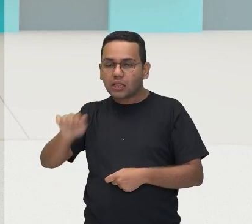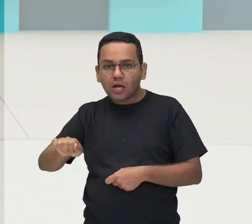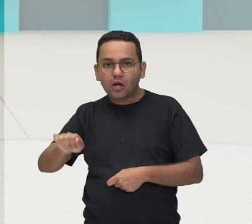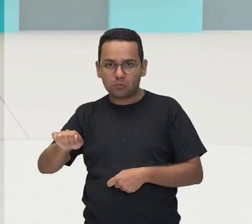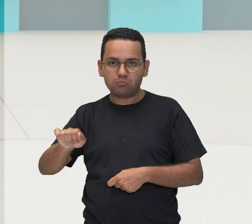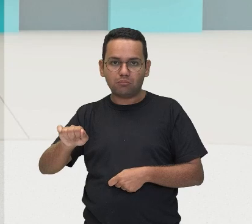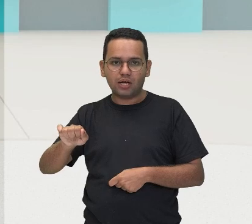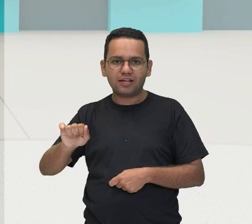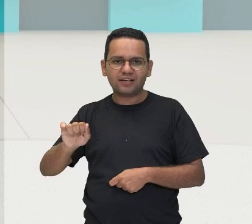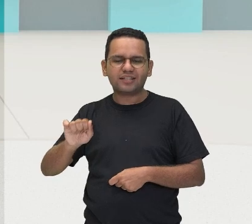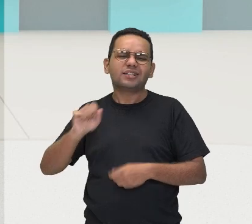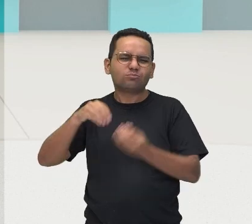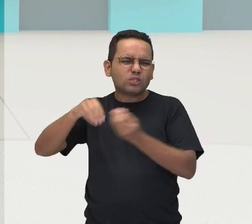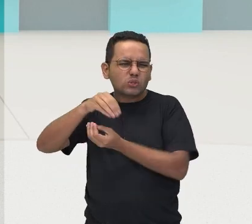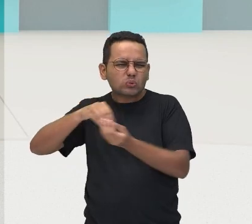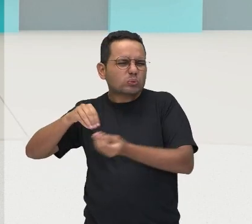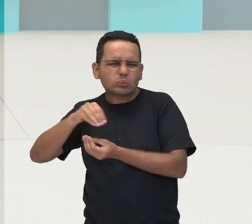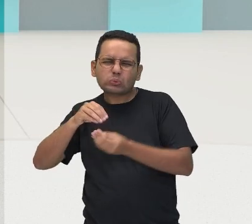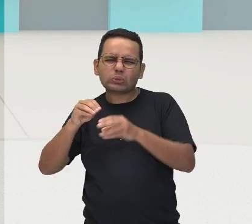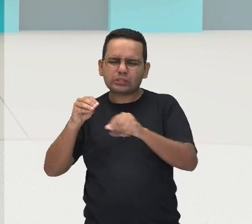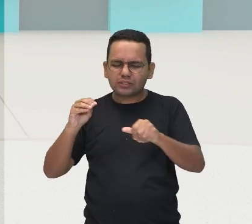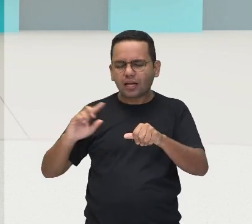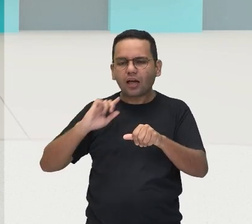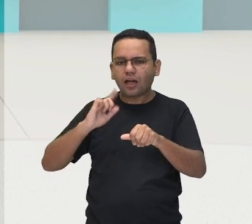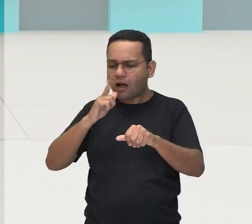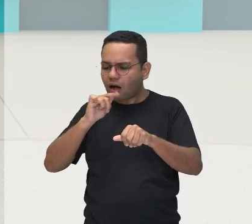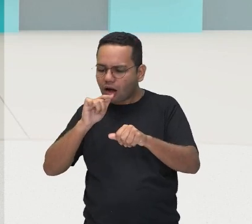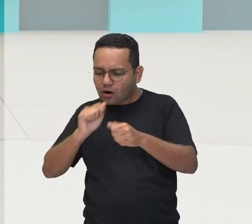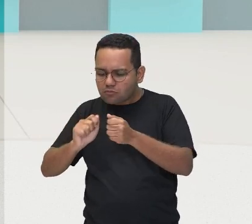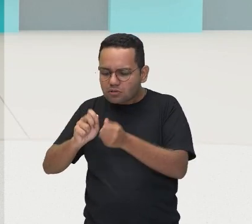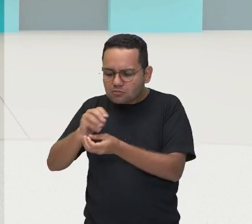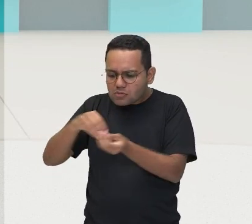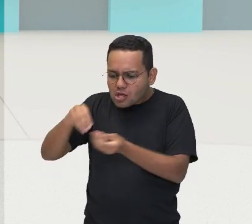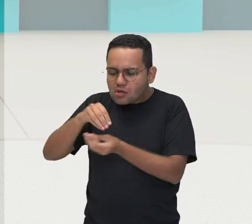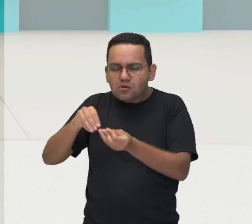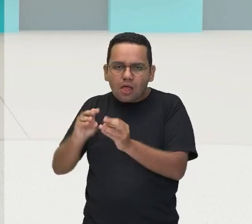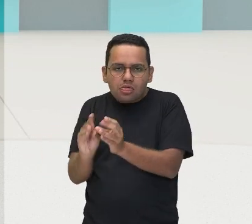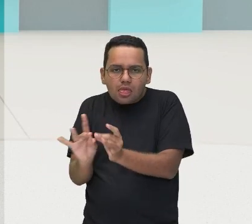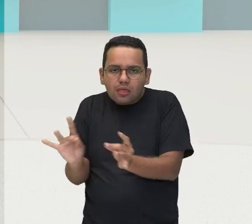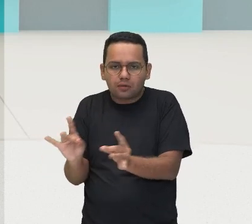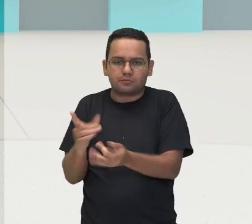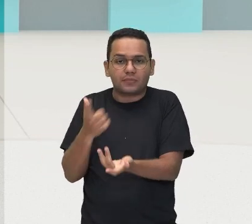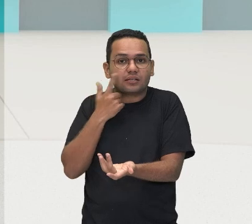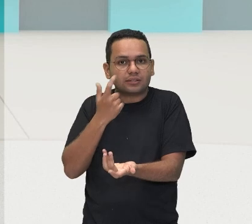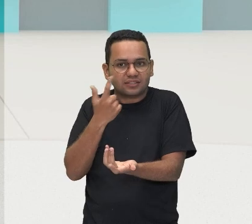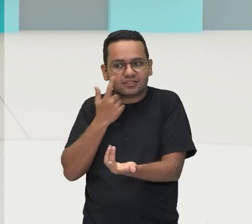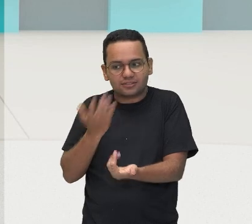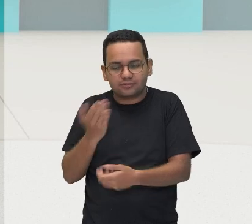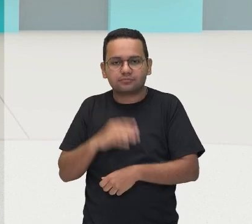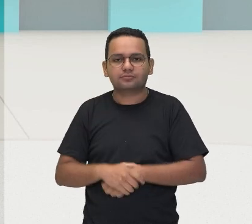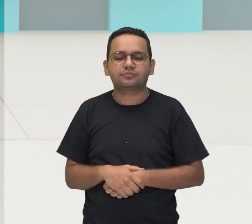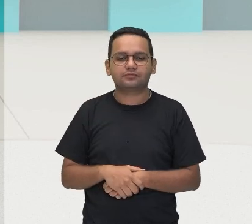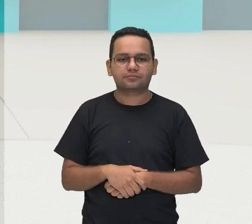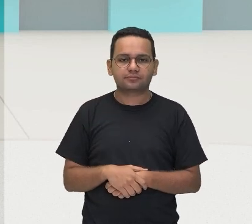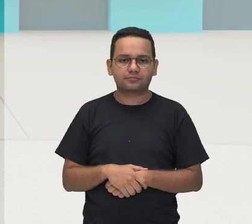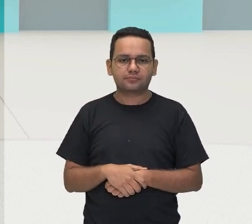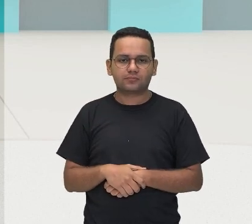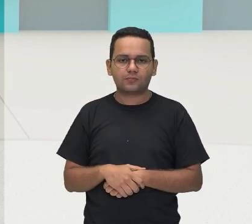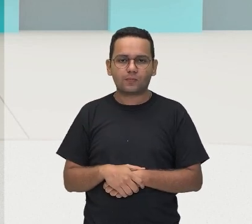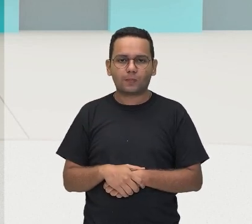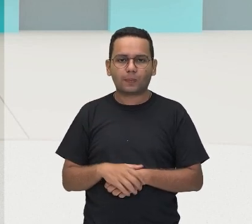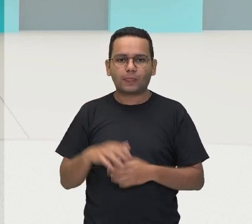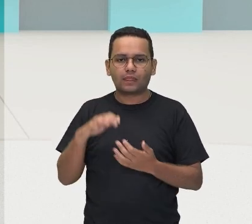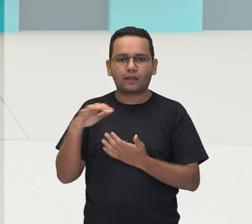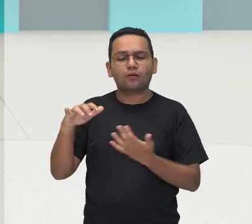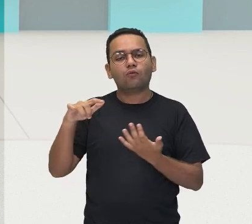local comum entre os praticantes dessa manifestação. Interessante, né? E outra luta que a gente pode ver